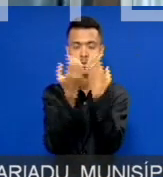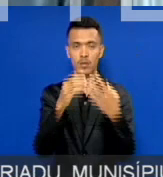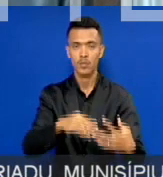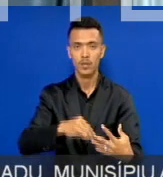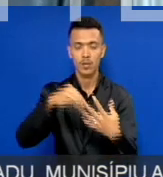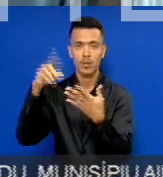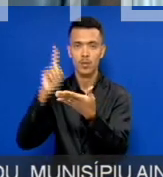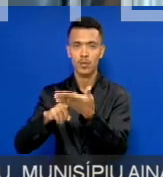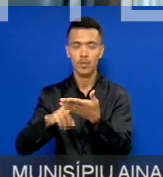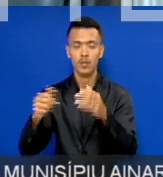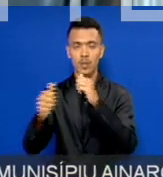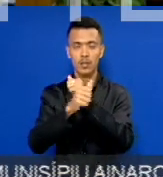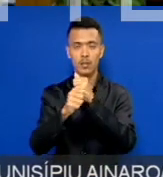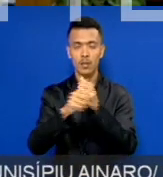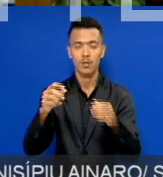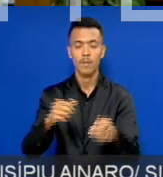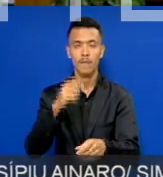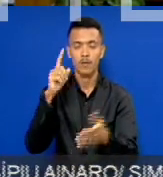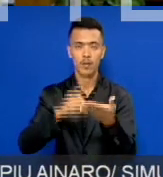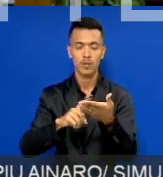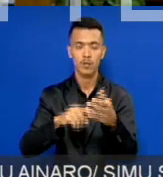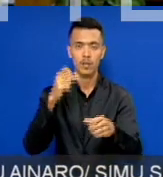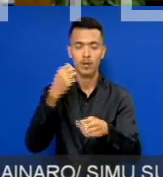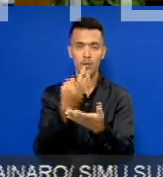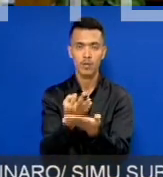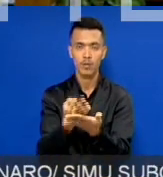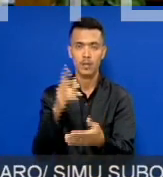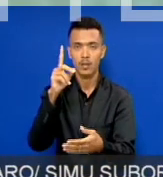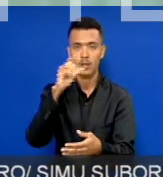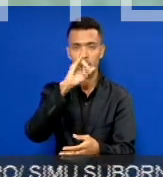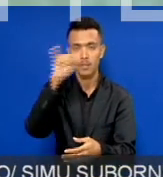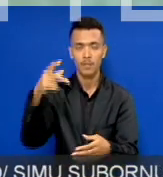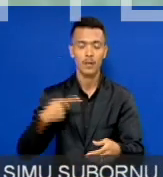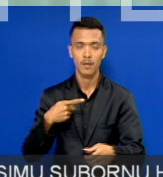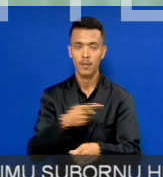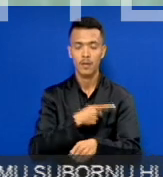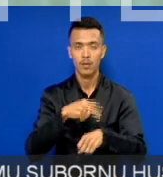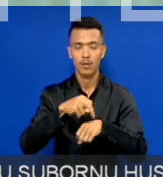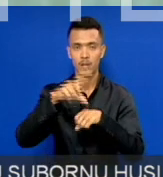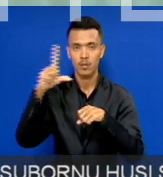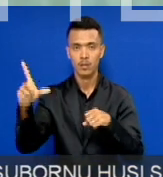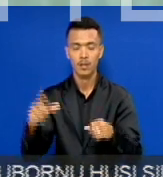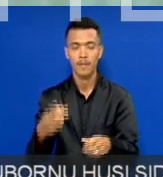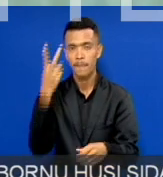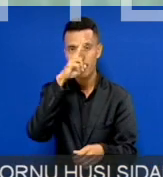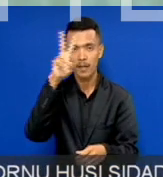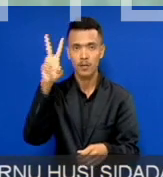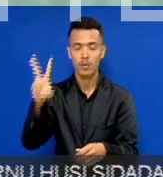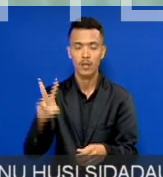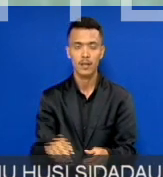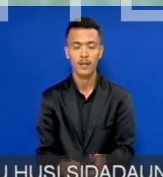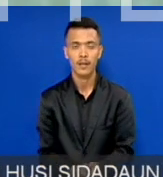plano ação anual, vai nira debate orçamento e a Parlamento Nacional. Briefing ainda não é maga a tu haré criar